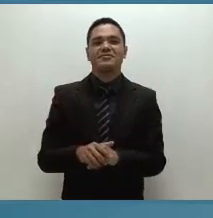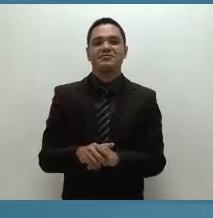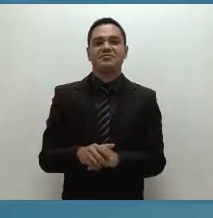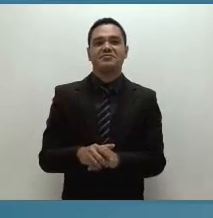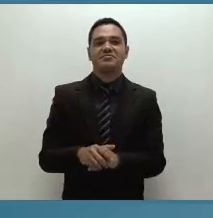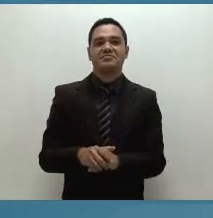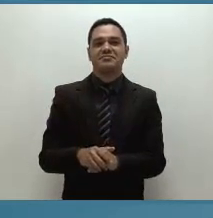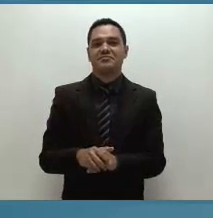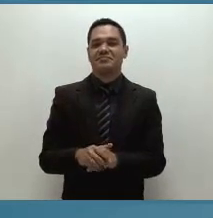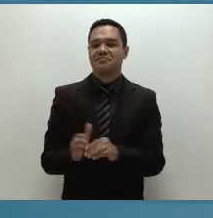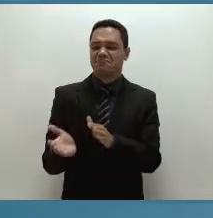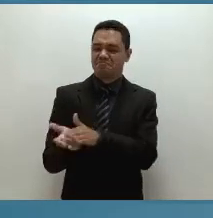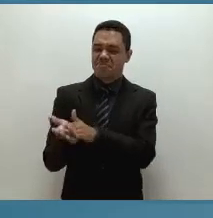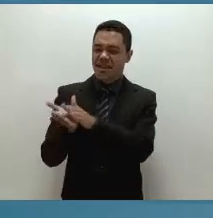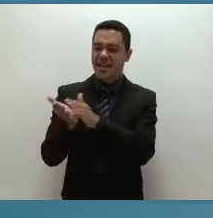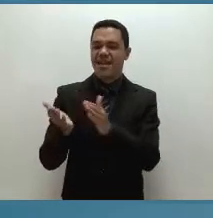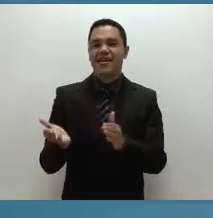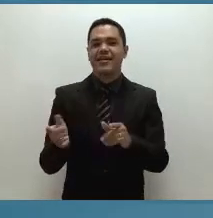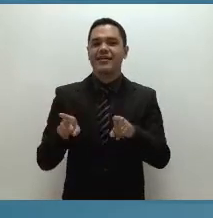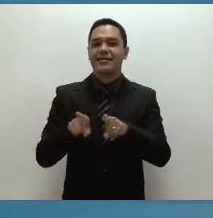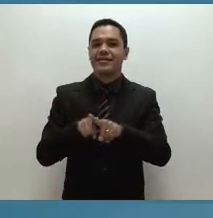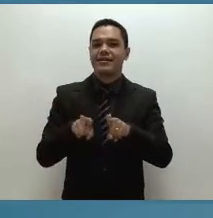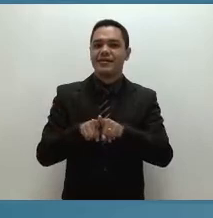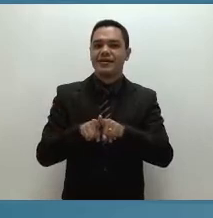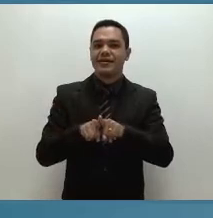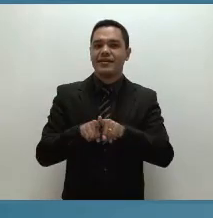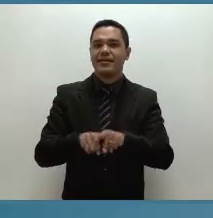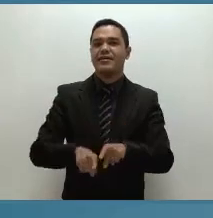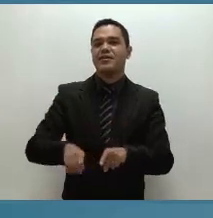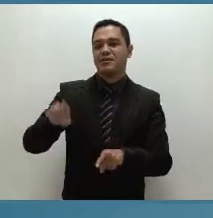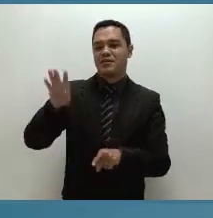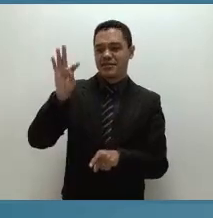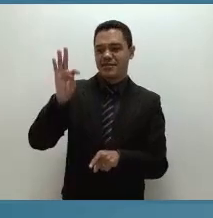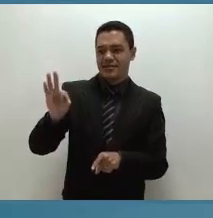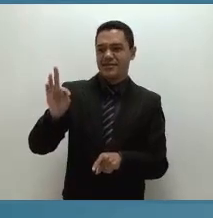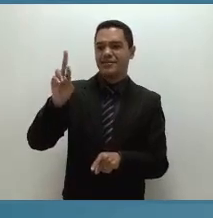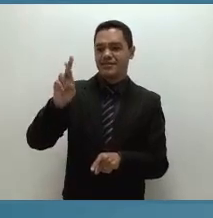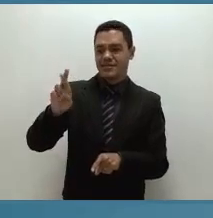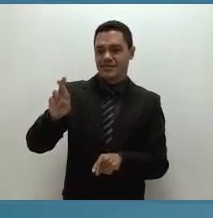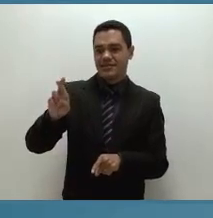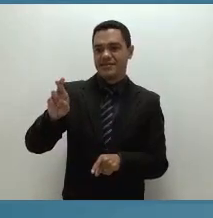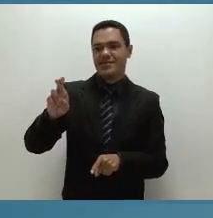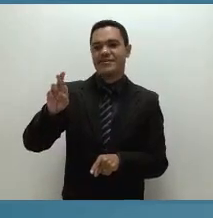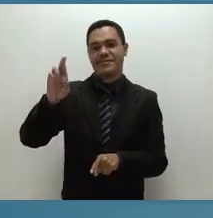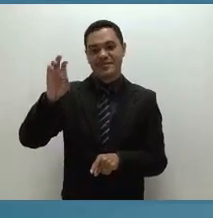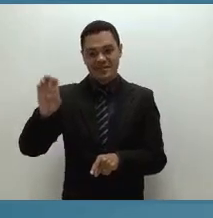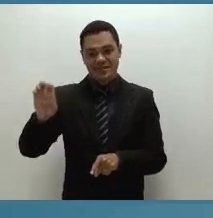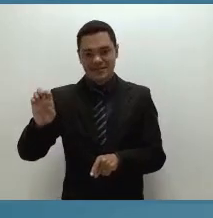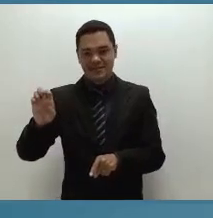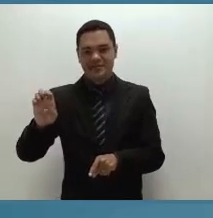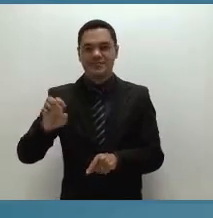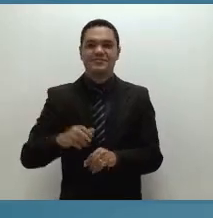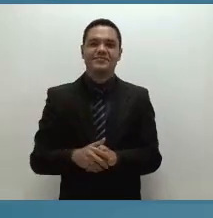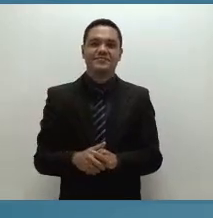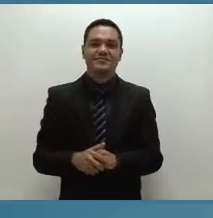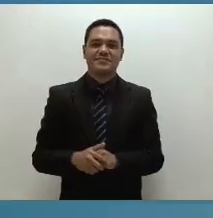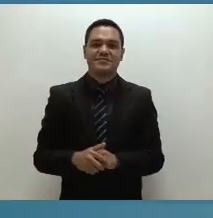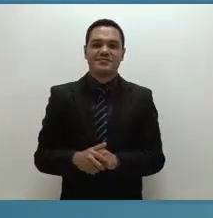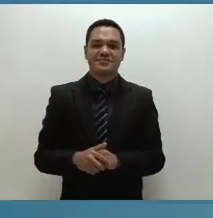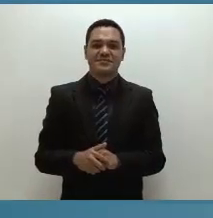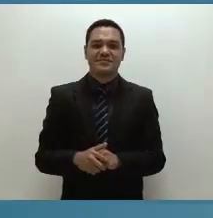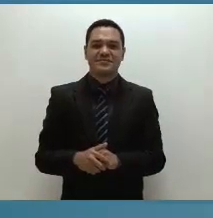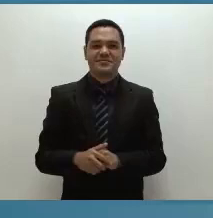Vossas Excelências, parabenizamos o Tribunal Regional Eleitoral por essa entrega ao povo paraense, ao